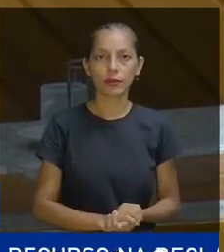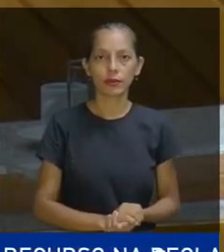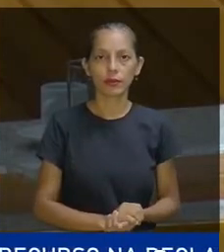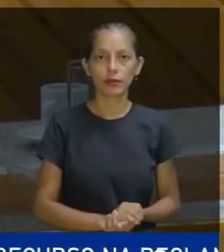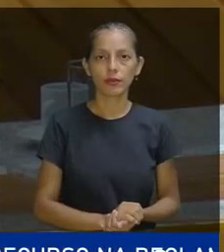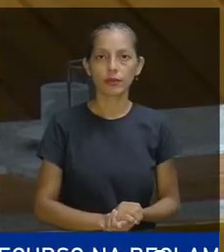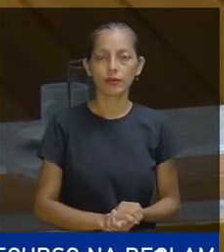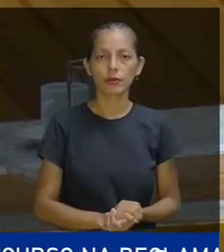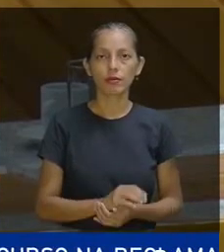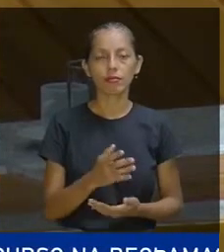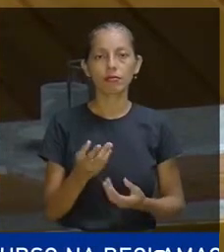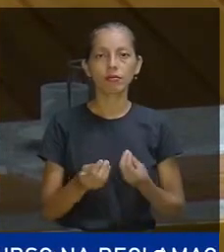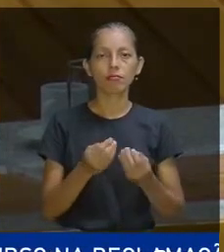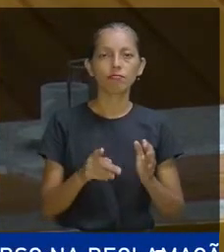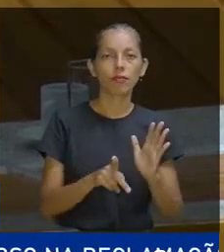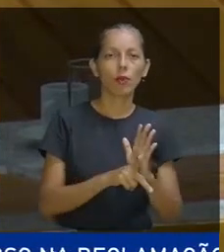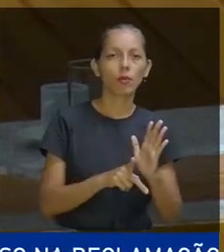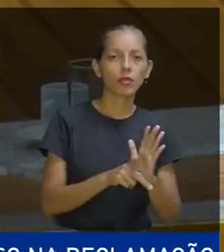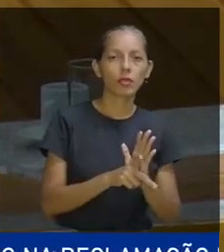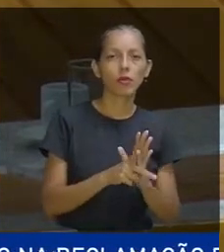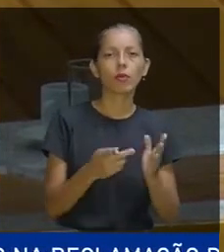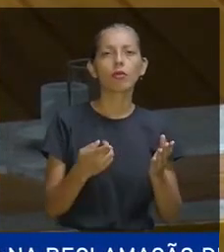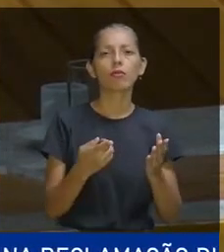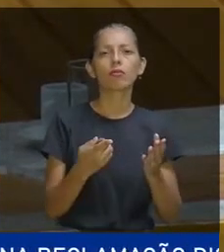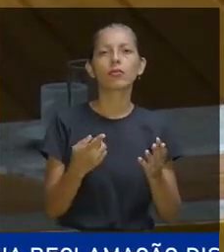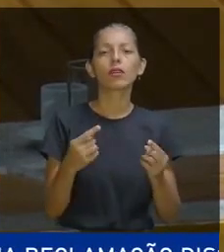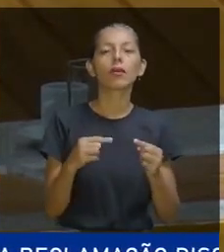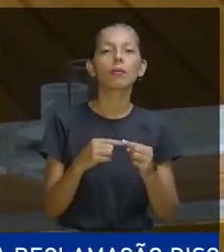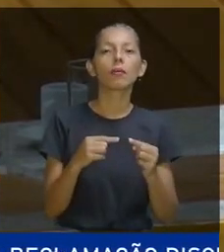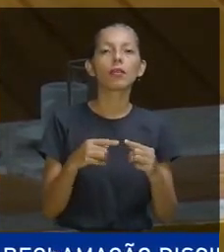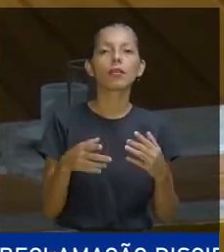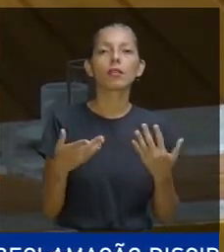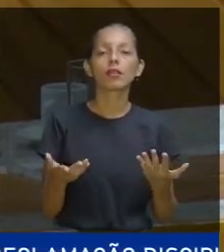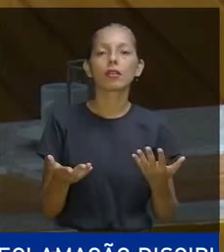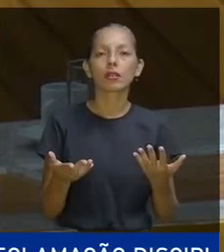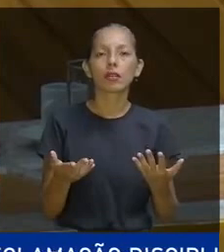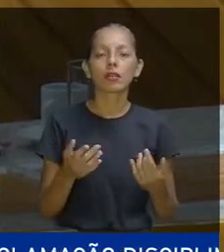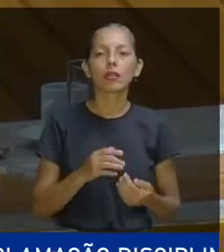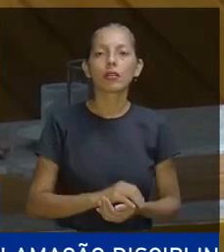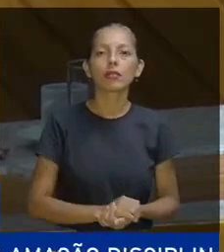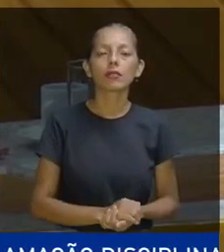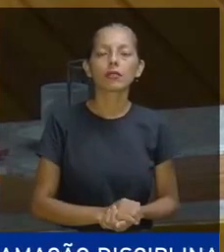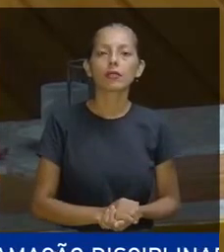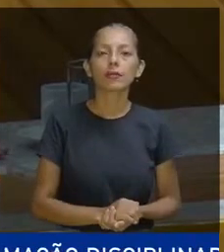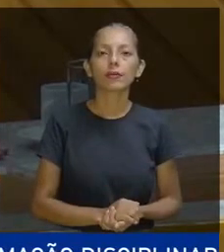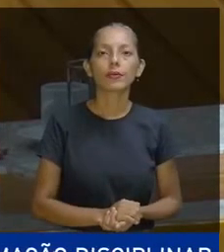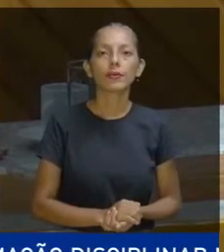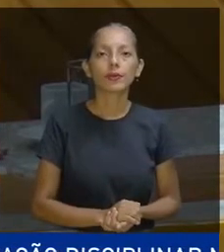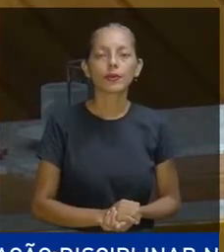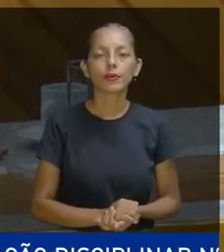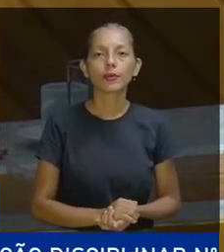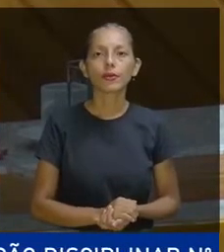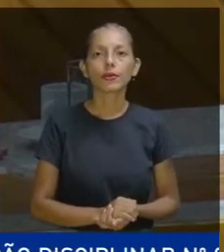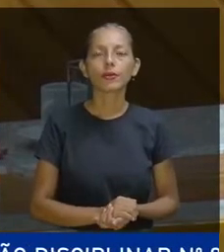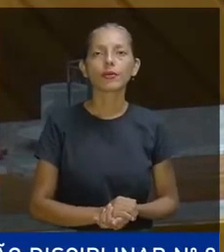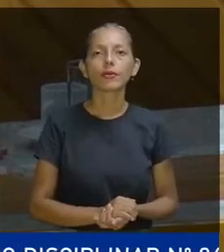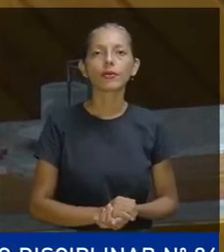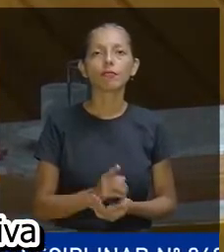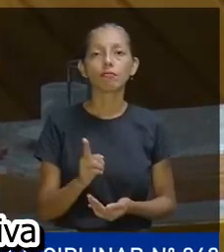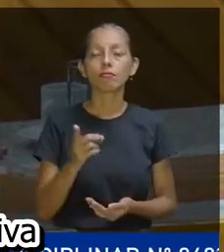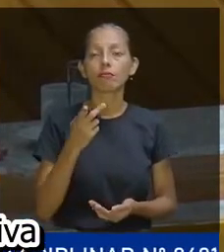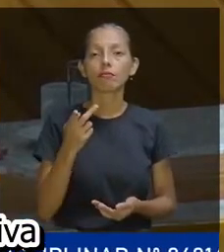princípio, pelo princípio da acessão, a parte que é a propositora da ação, ela faz uma